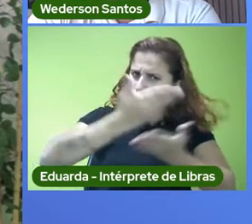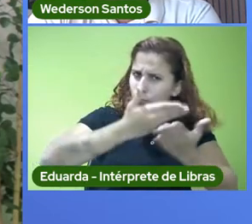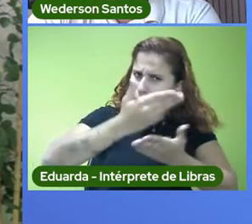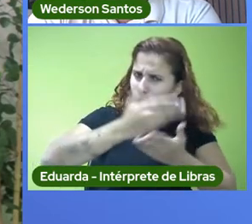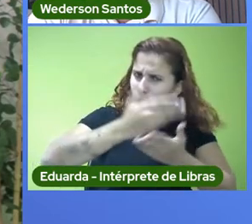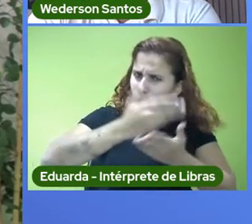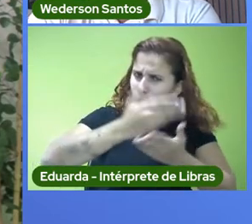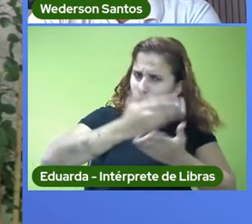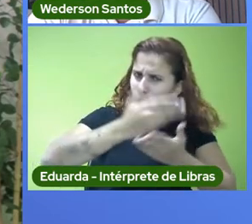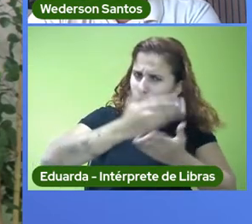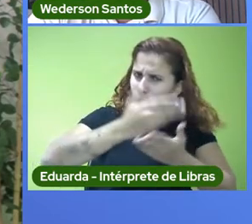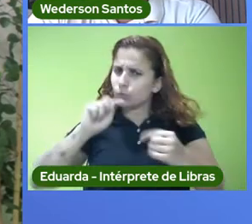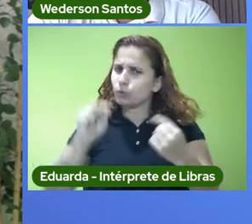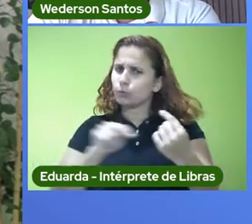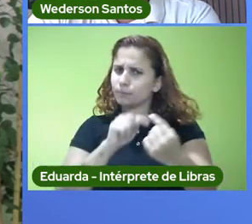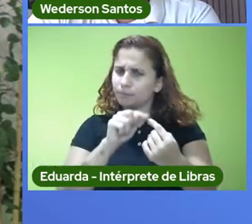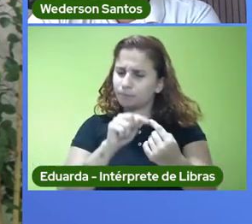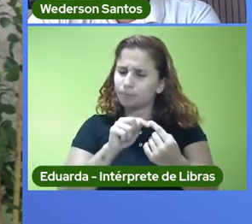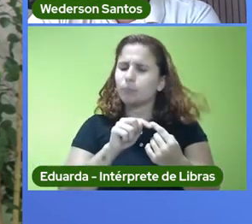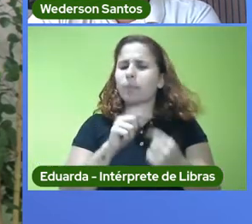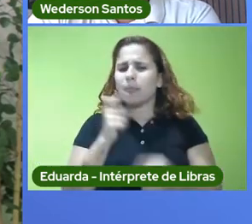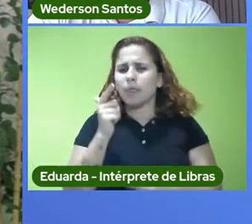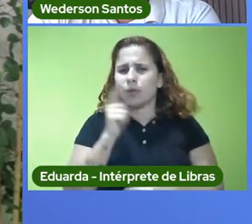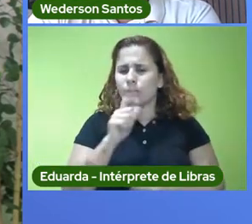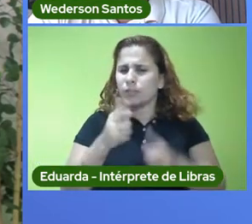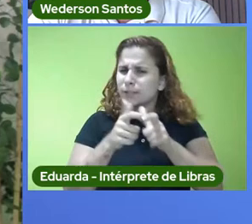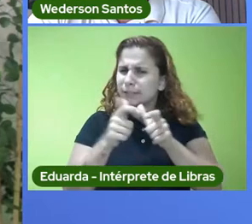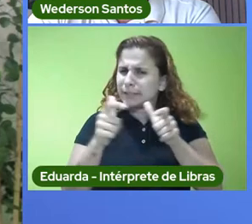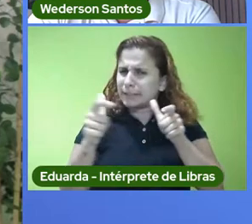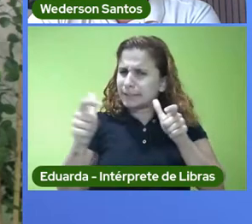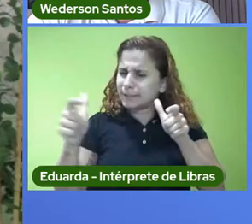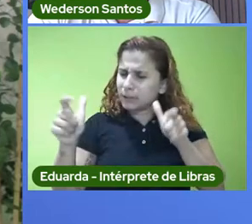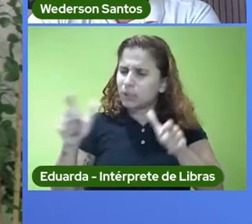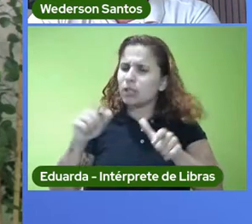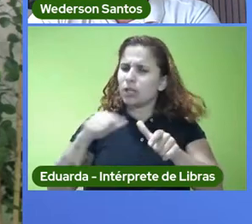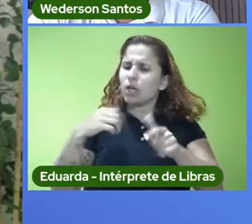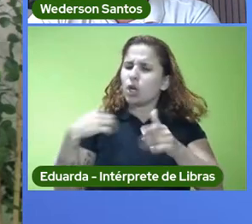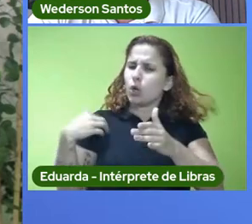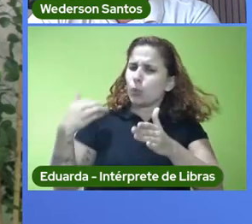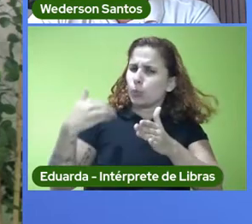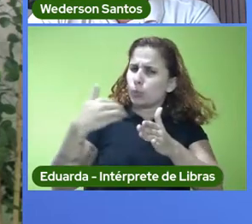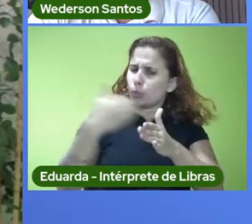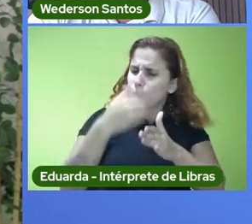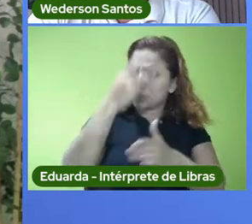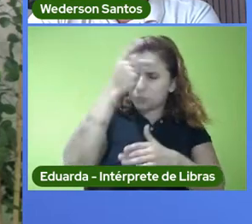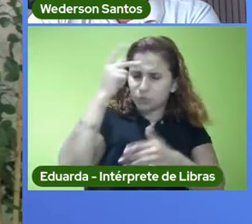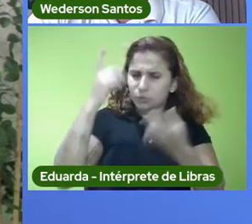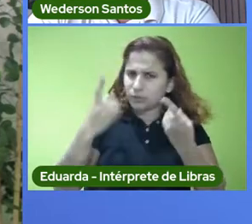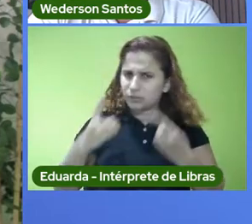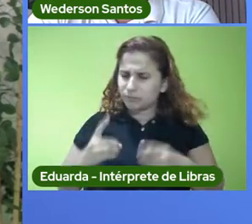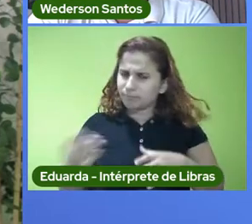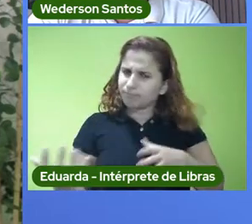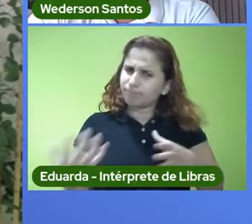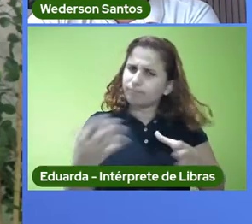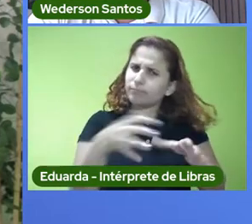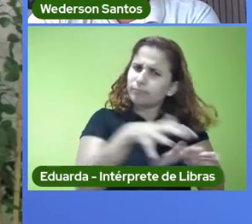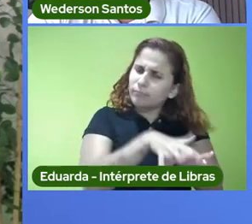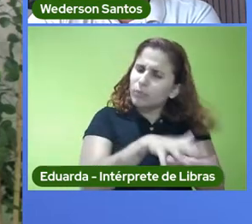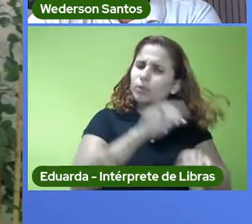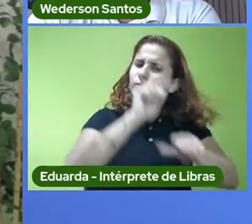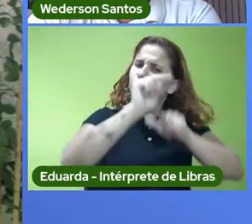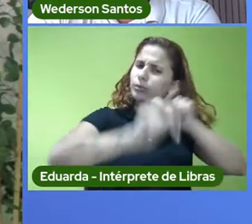né, que é ampliar todo o processo de inclusão da pessoa com deficiência no mundo do trabalho. Obrigada, viu, Ederson, e todo mundo